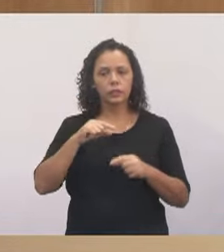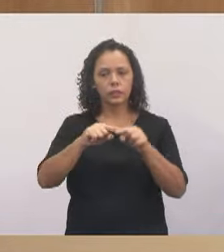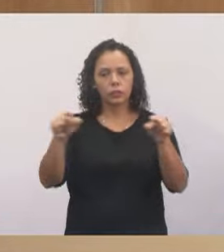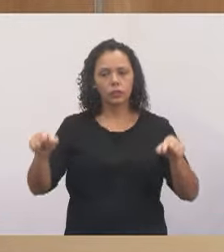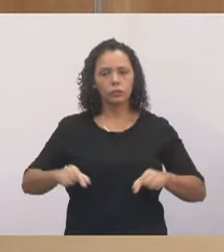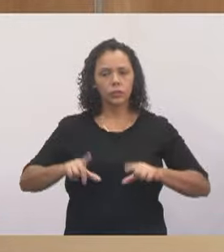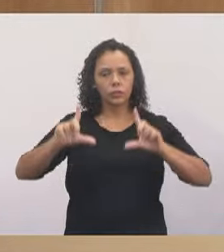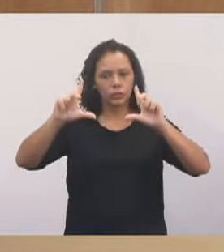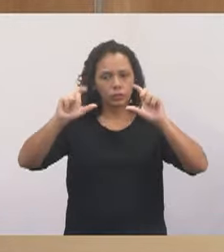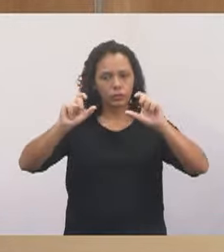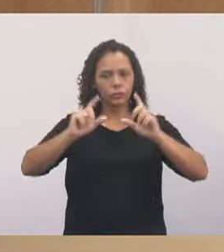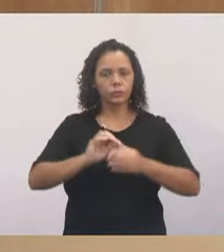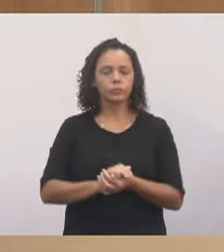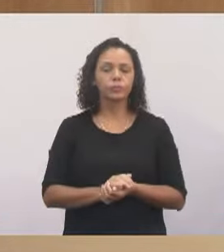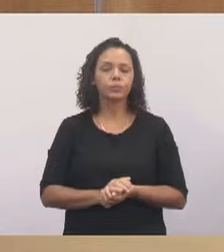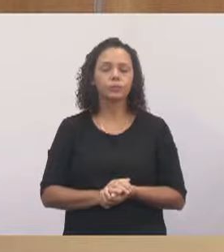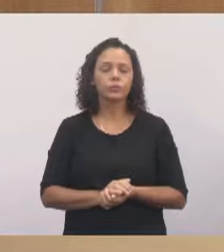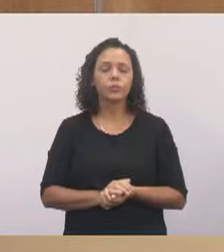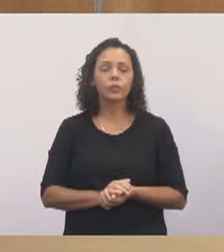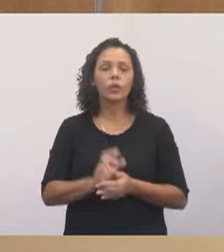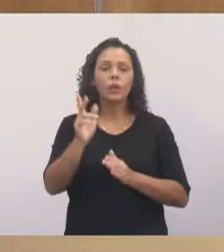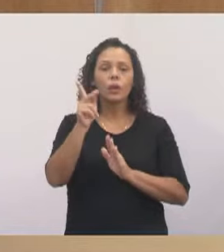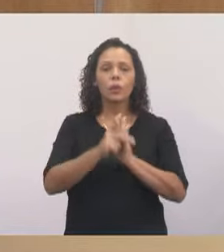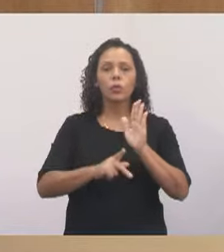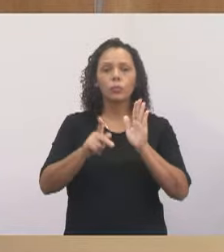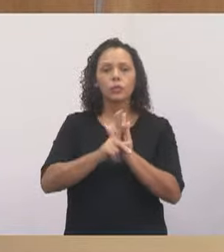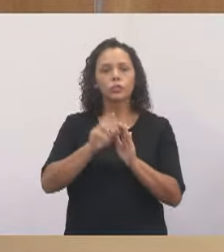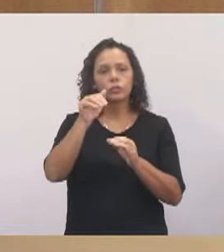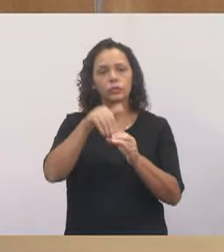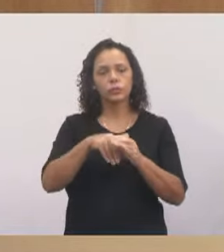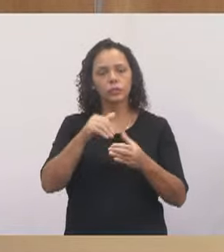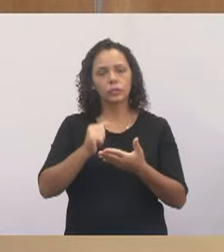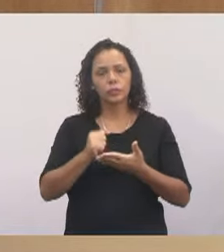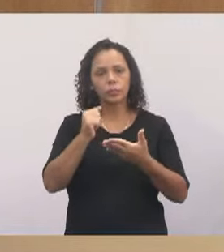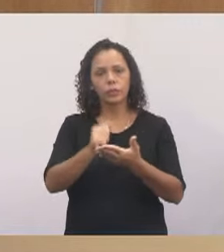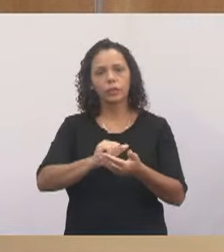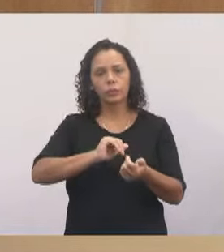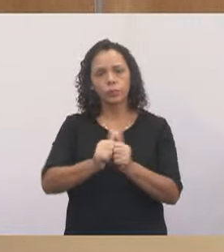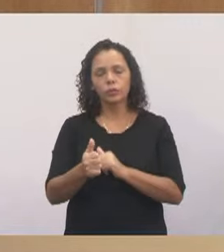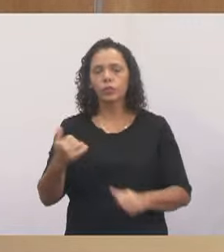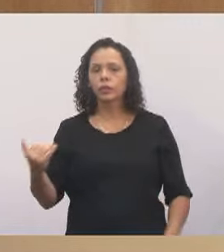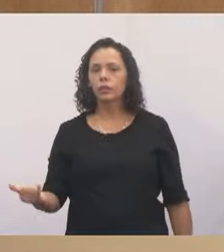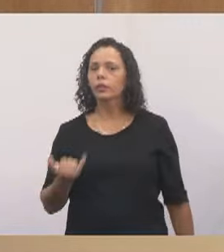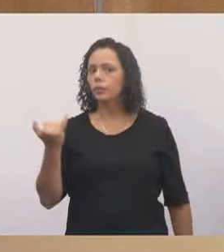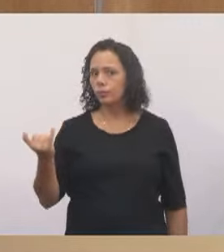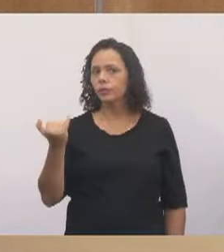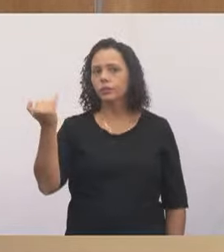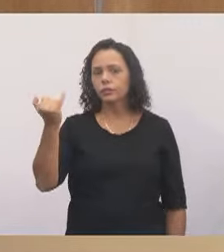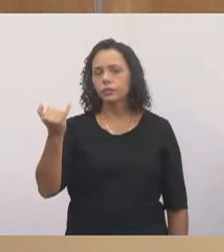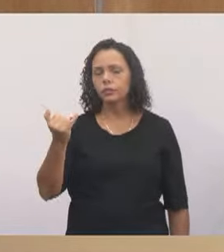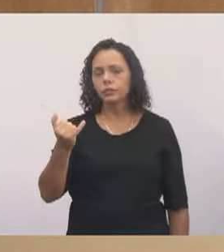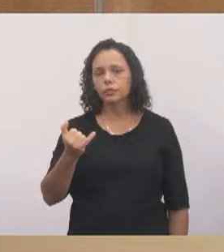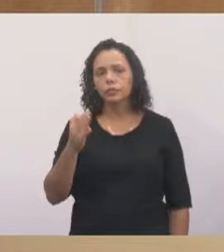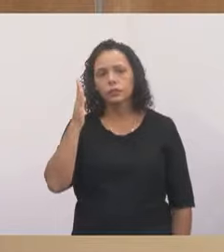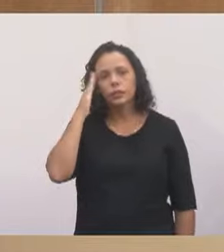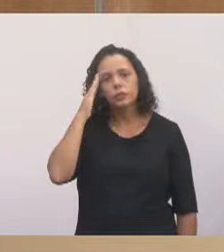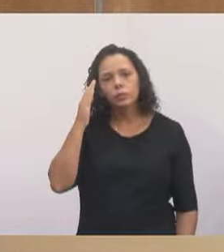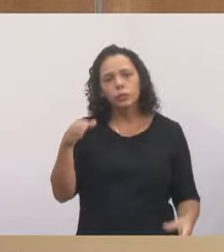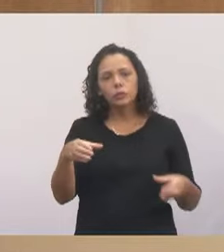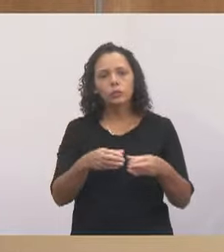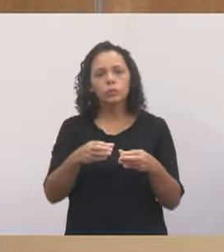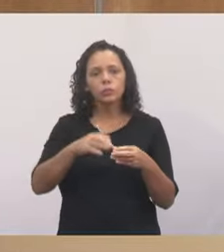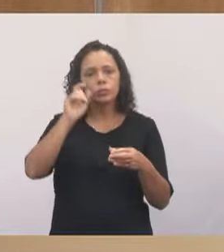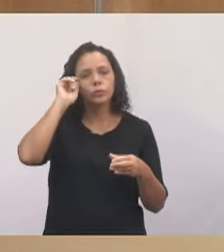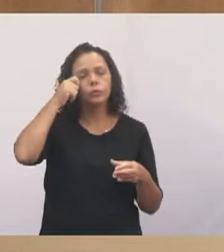importante votar projetos que privilegiem o esporte na nossa cidade. Você sabe que o Ponte Preta, né,